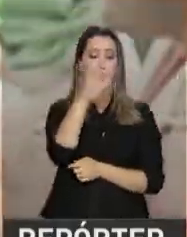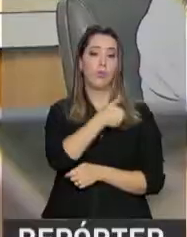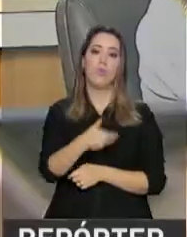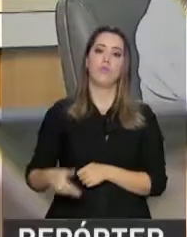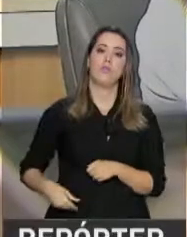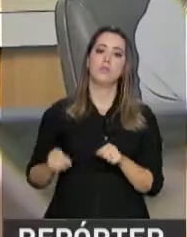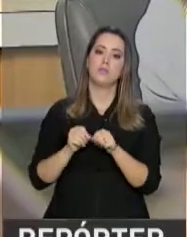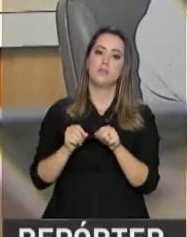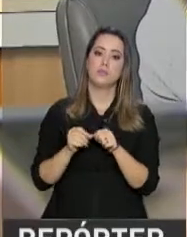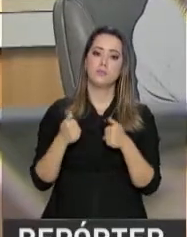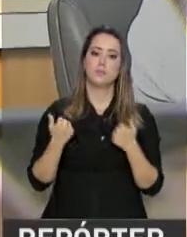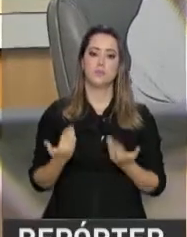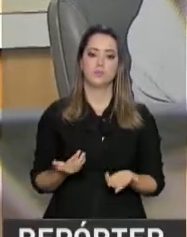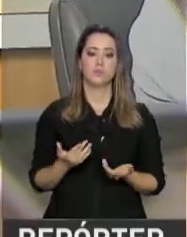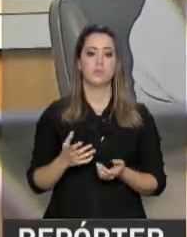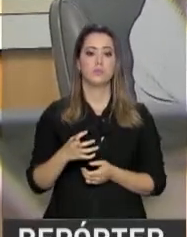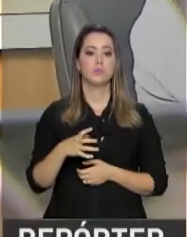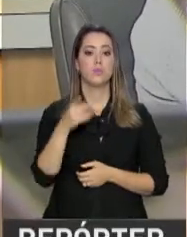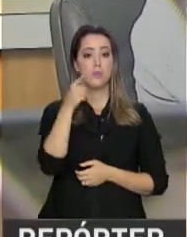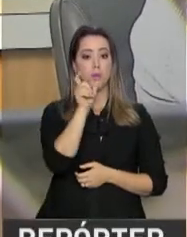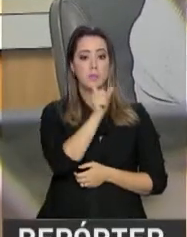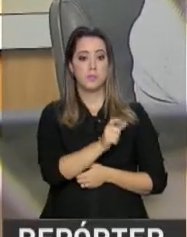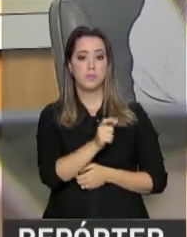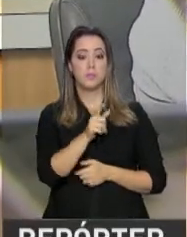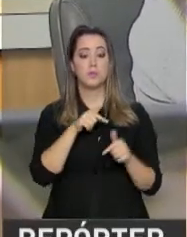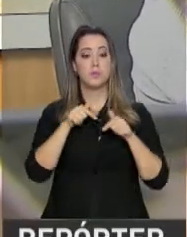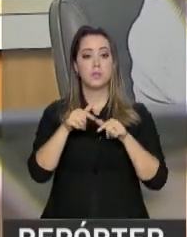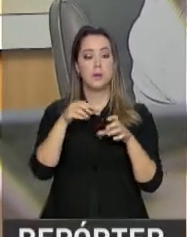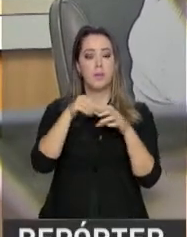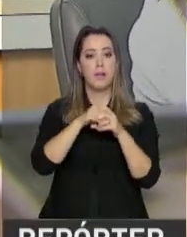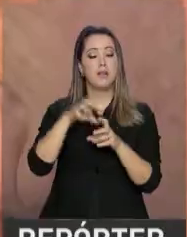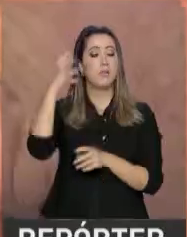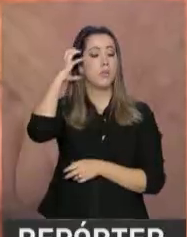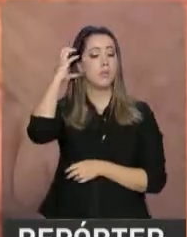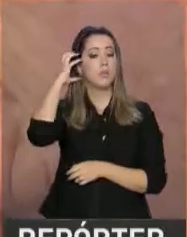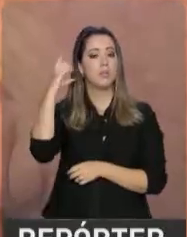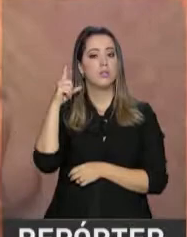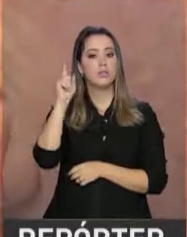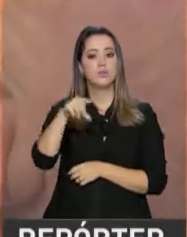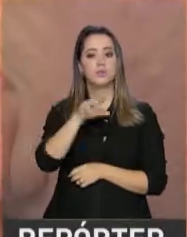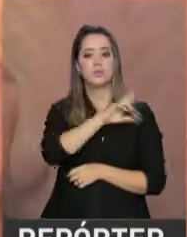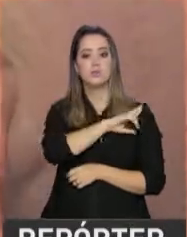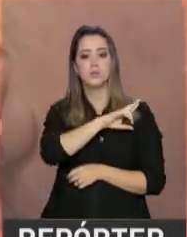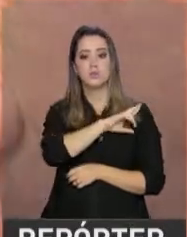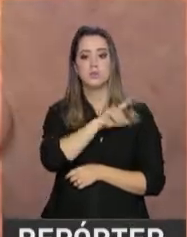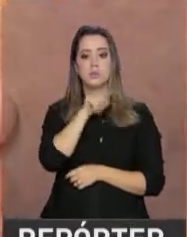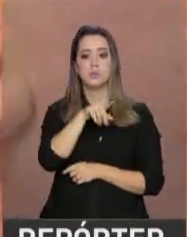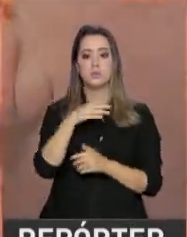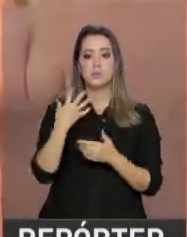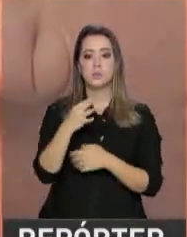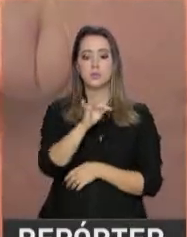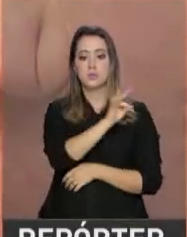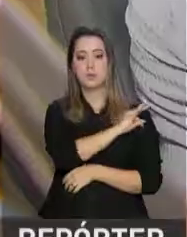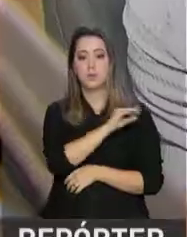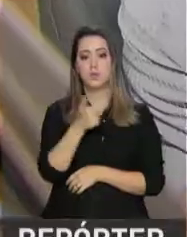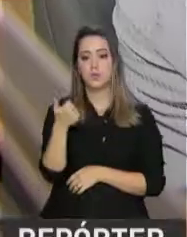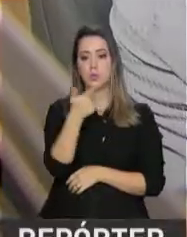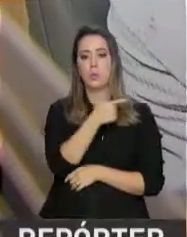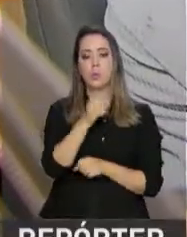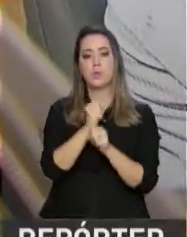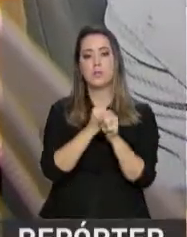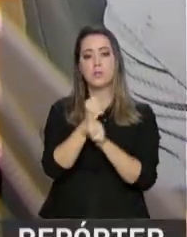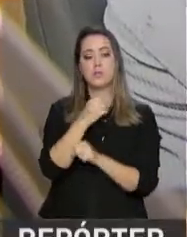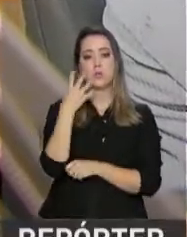pra ele o sonoplasta messias melo foi responsável pela parte técnica do programa por 12 anos em